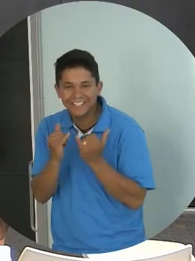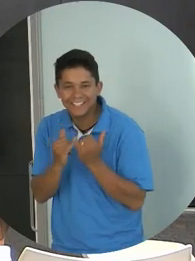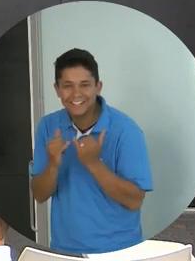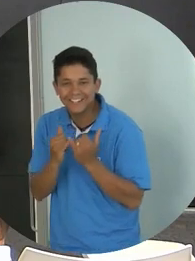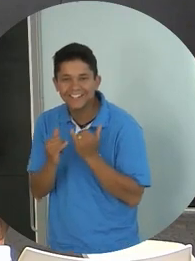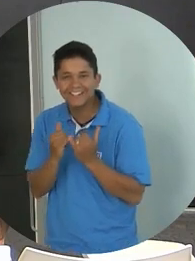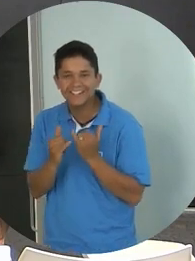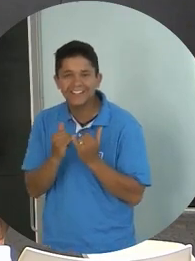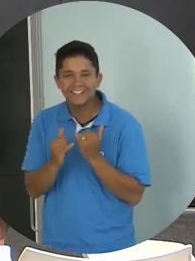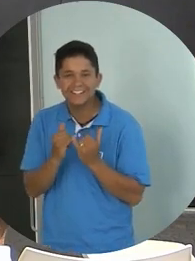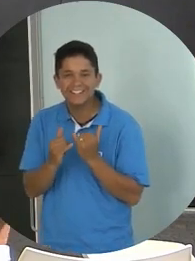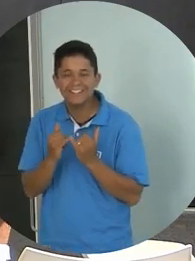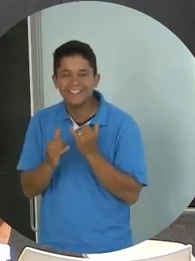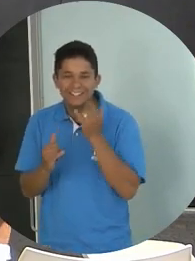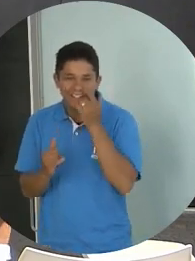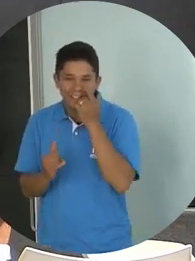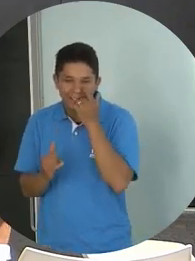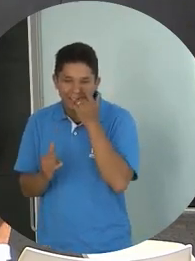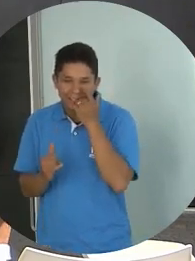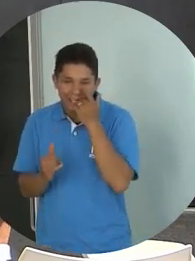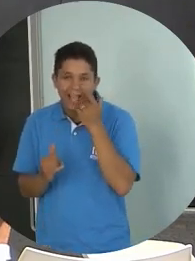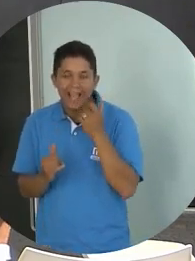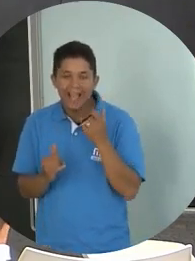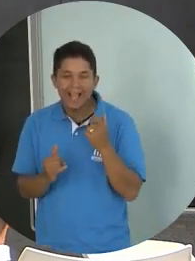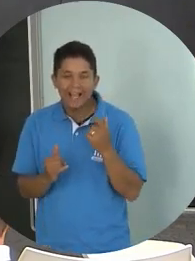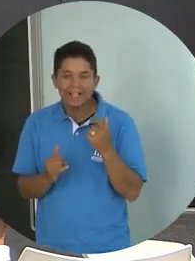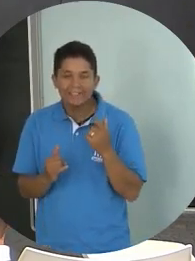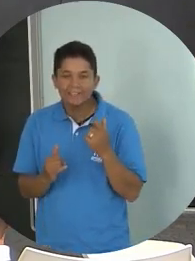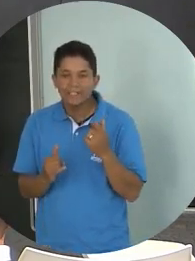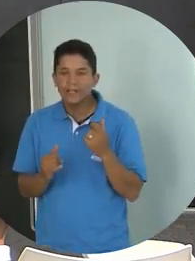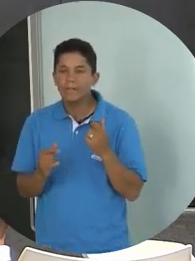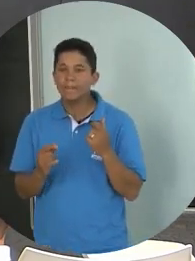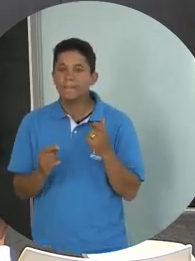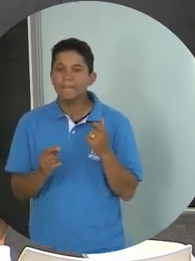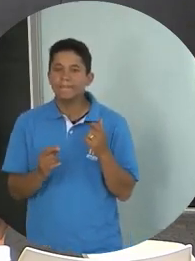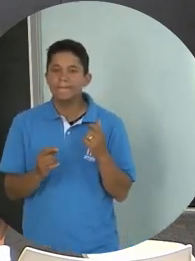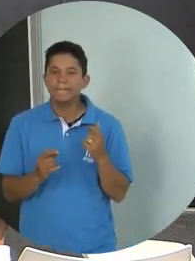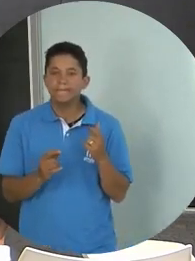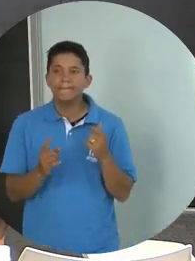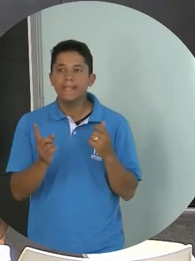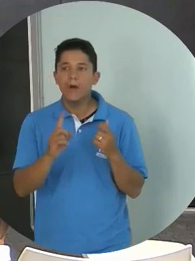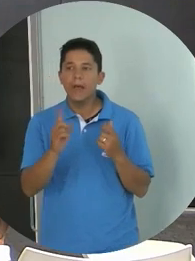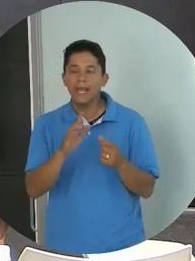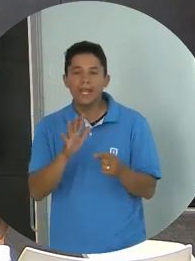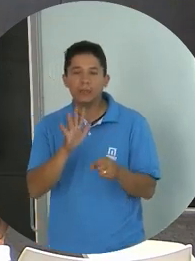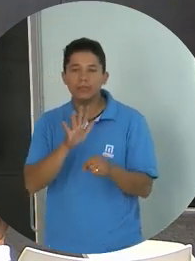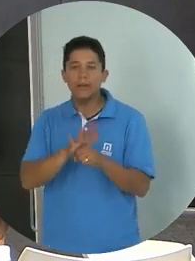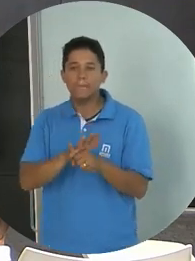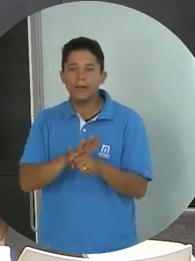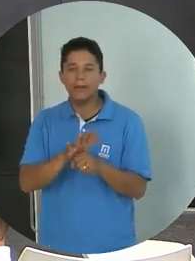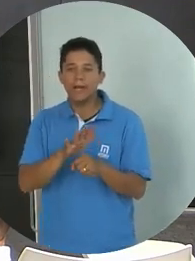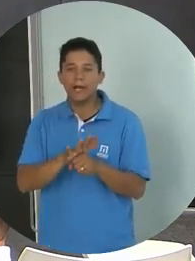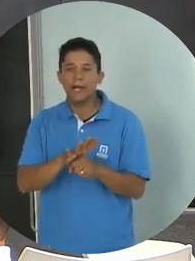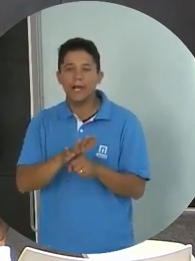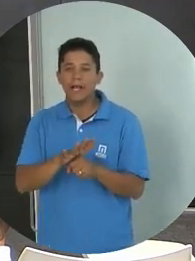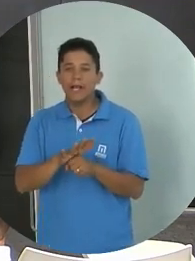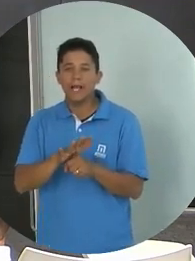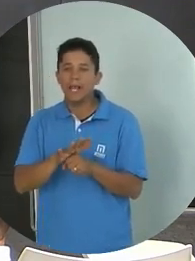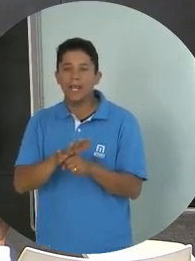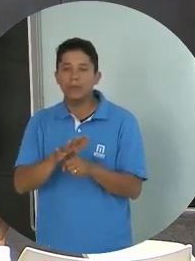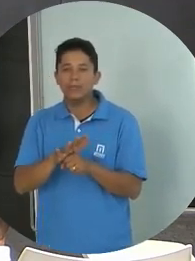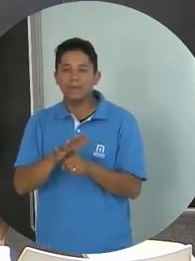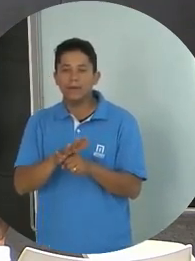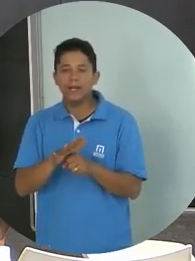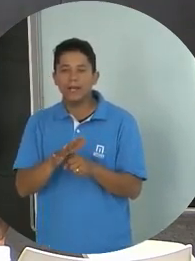que era uma estrutura pré-fabricada, né? Mas, assim, aí tinha que ter uma consolidação na base dos pilares ali, porque era uma